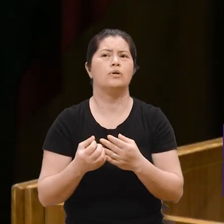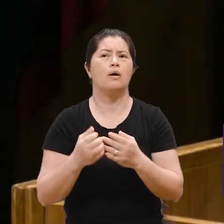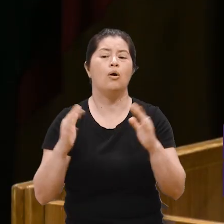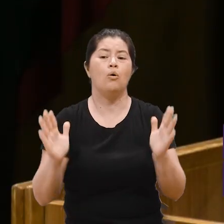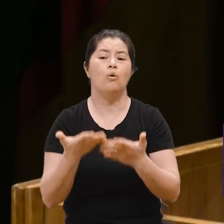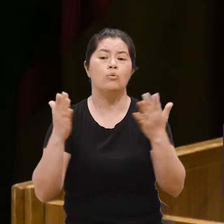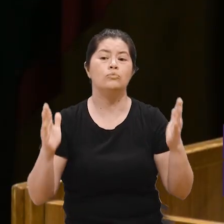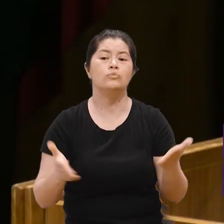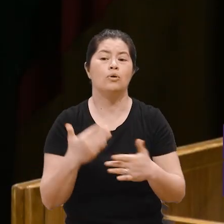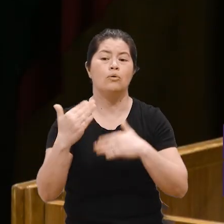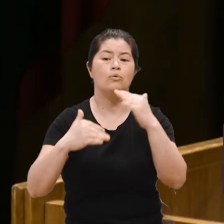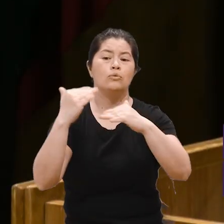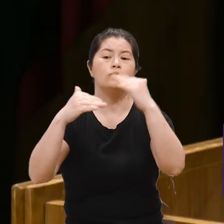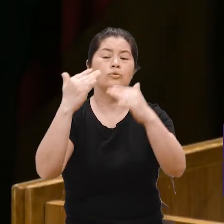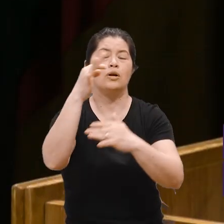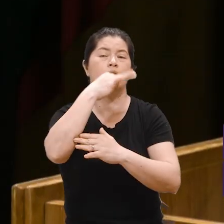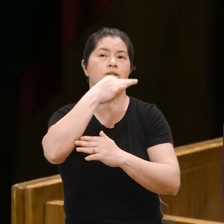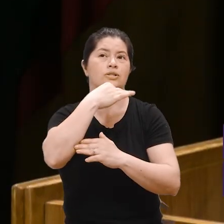do Sul.